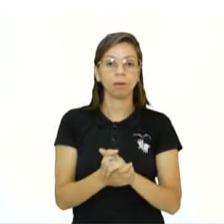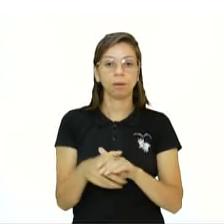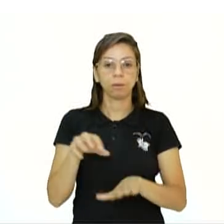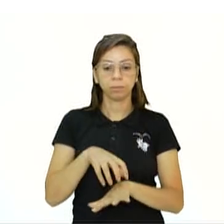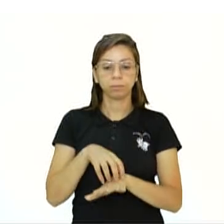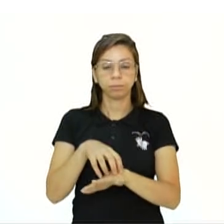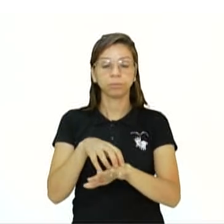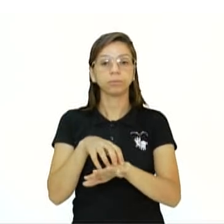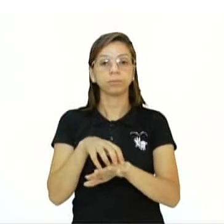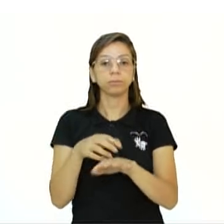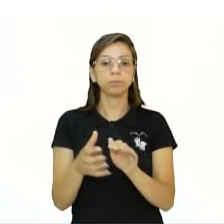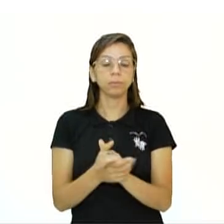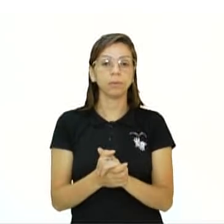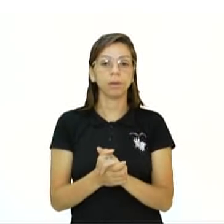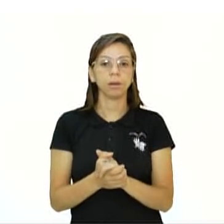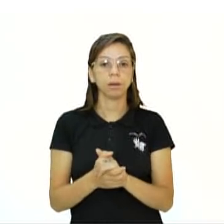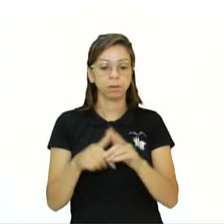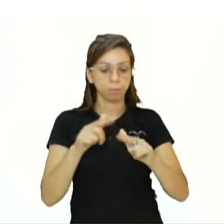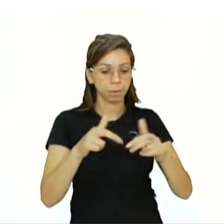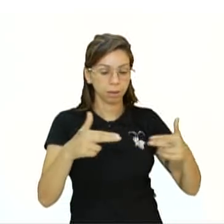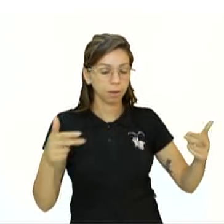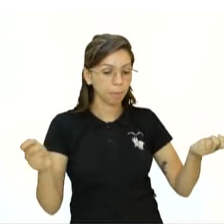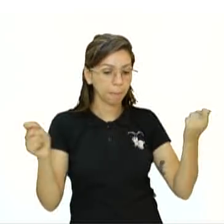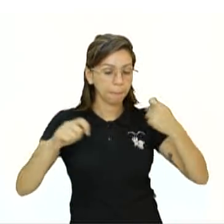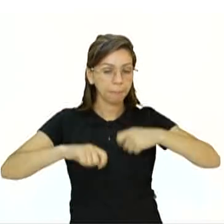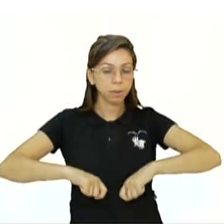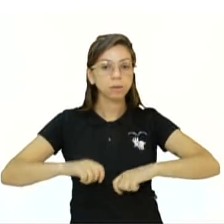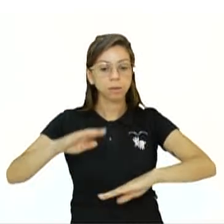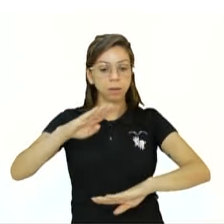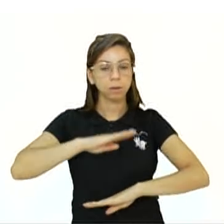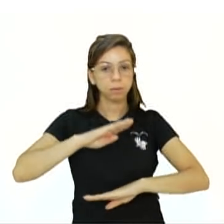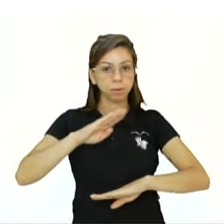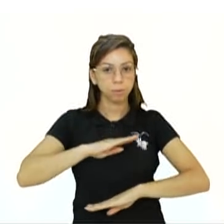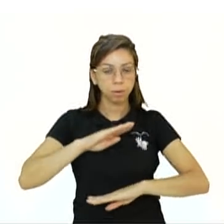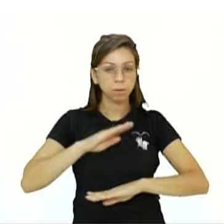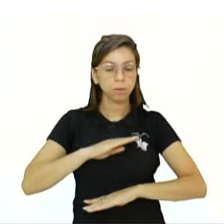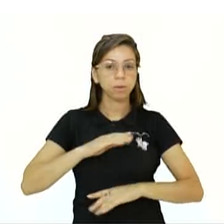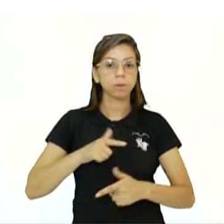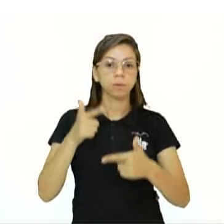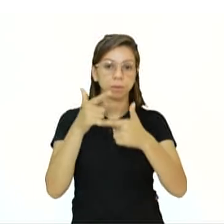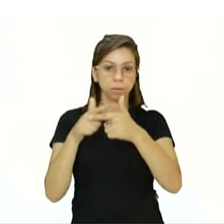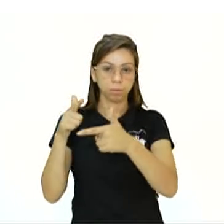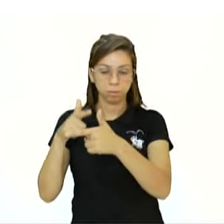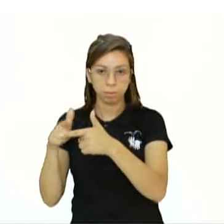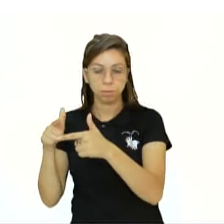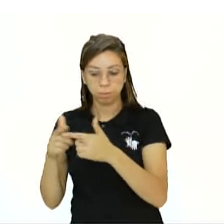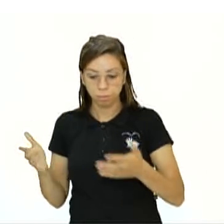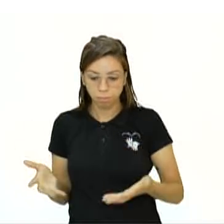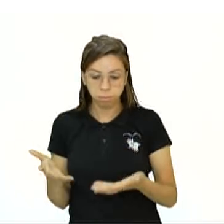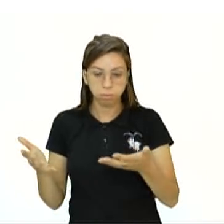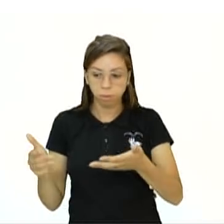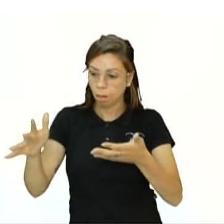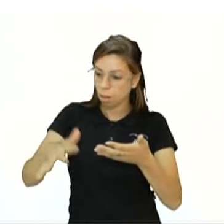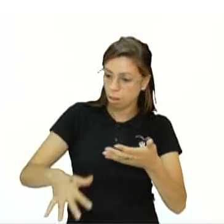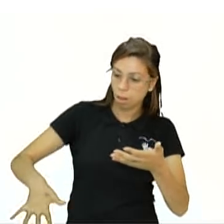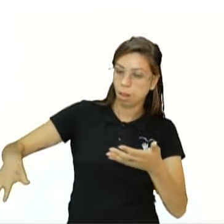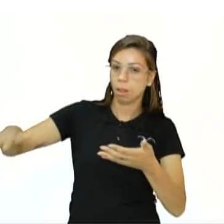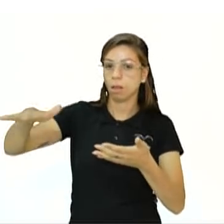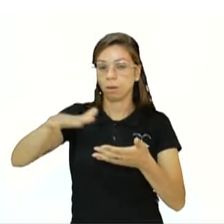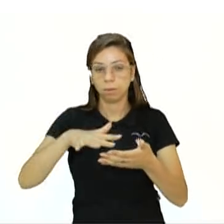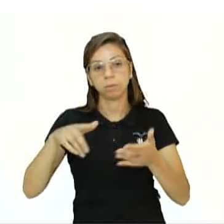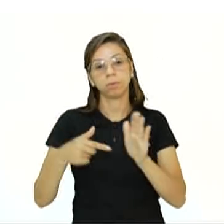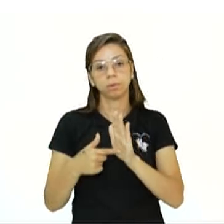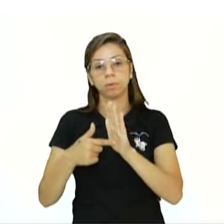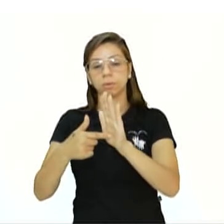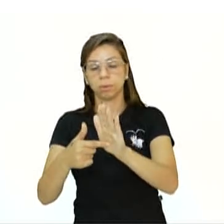de uma mercadoria e deverá elaborar uma situação-problema de otimização do espaço